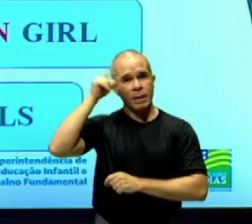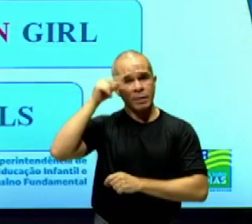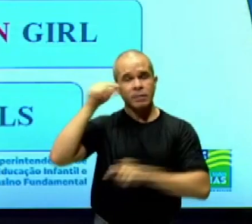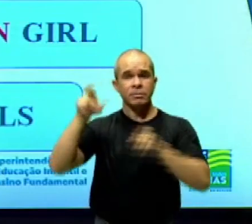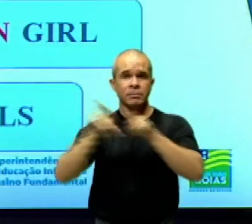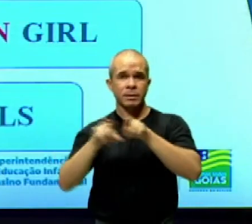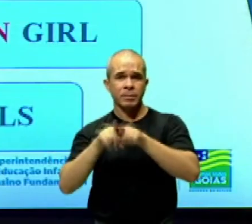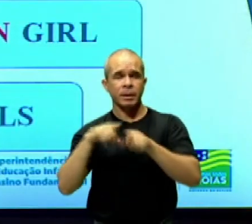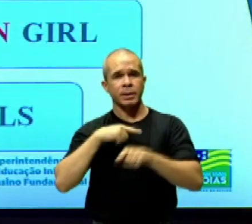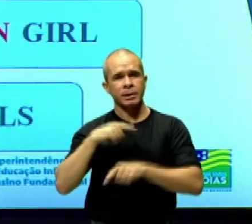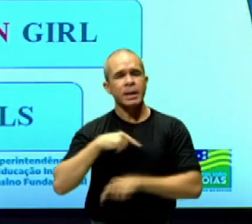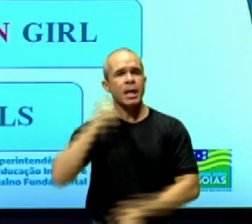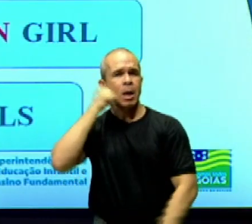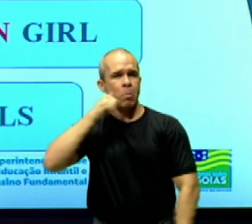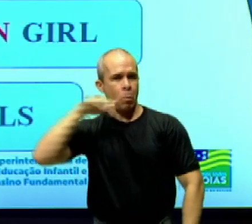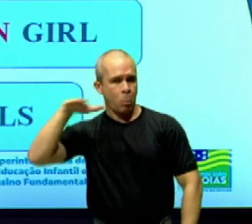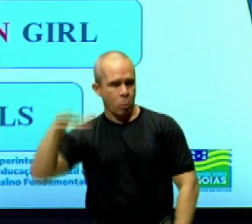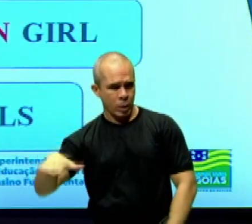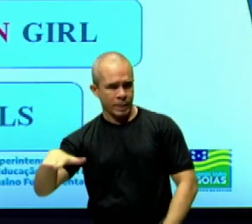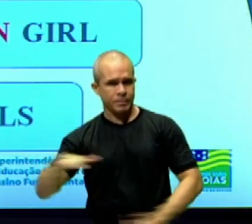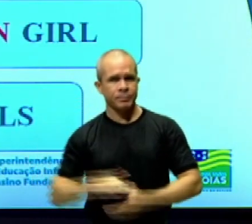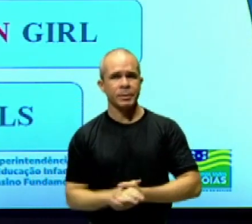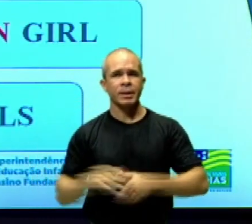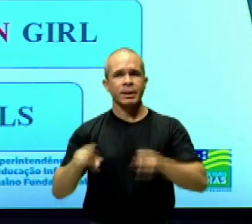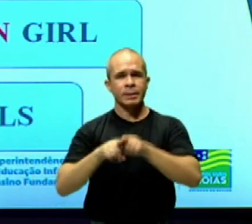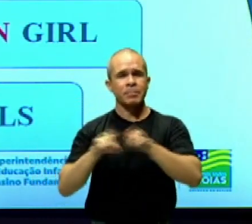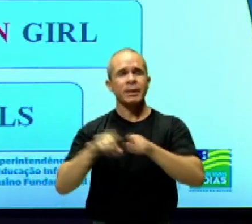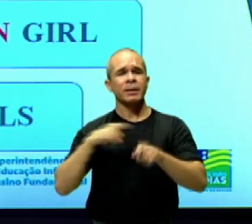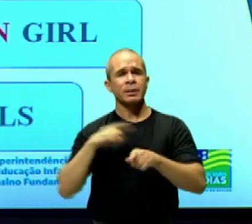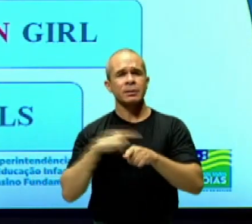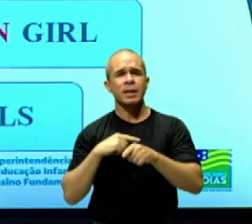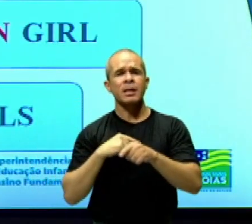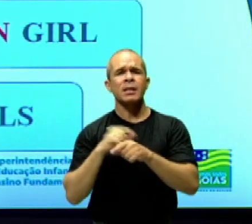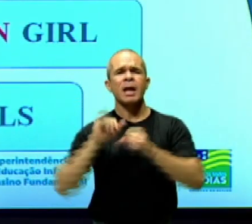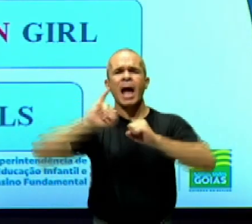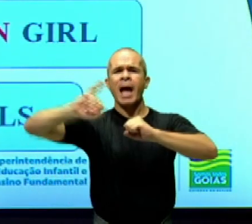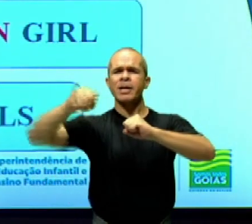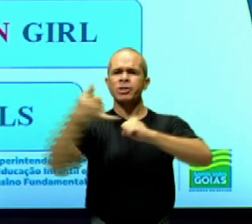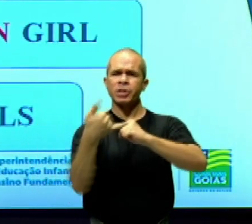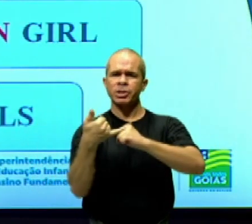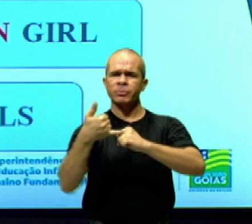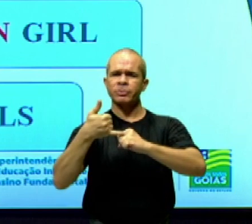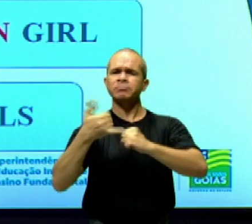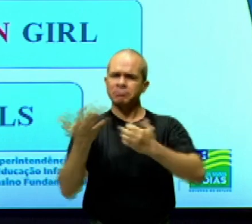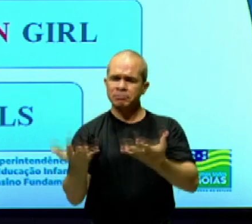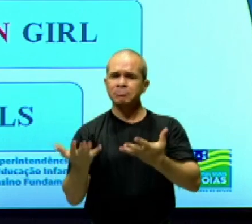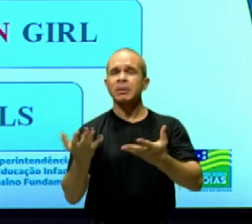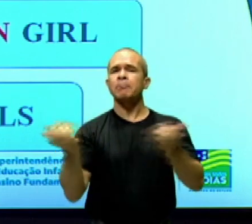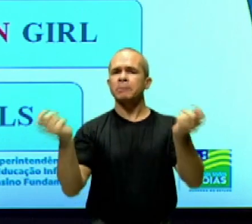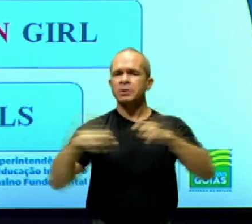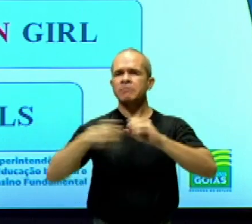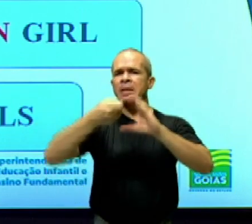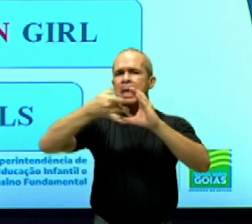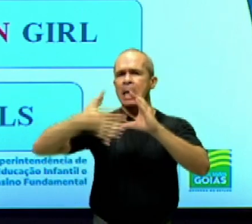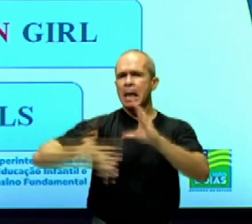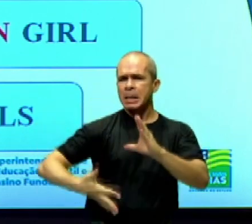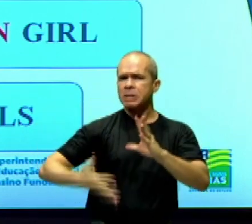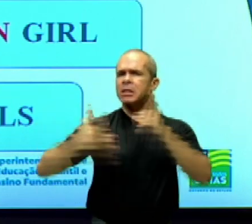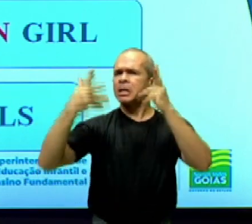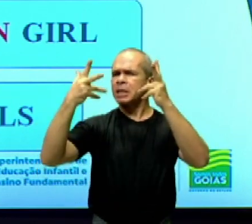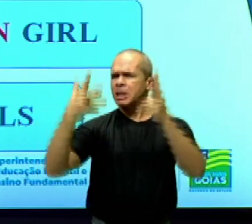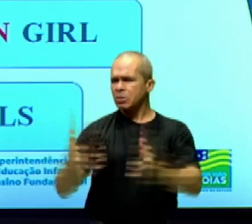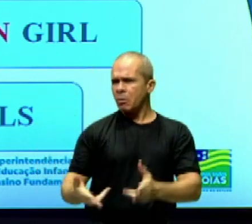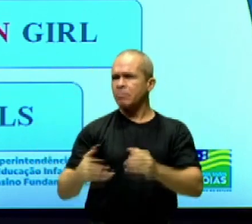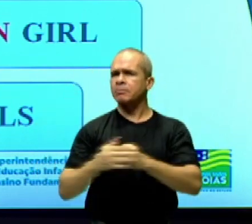quê? Uma girl. E nós temos os adjectives. O que são os adjectives? São os que caracterizam algo ou